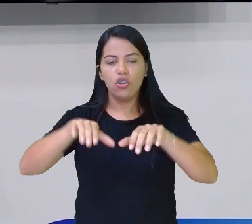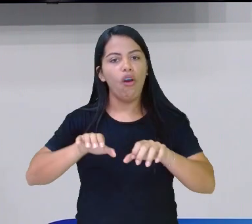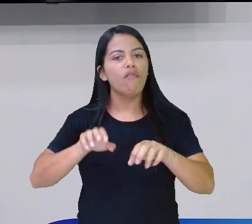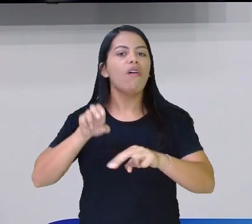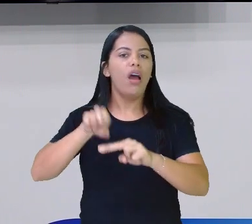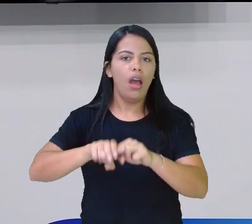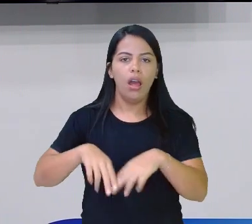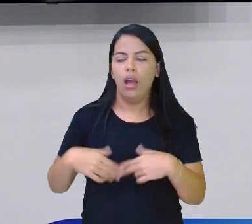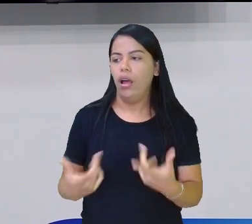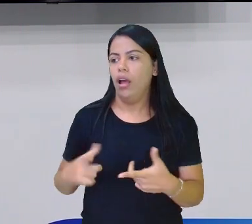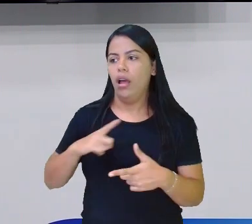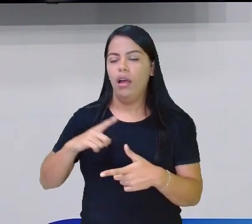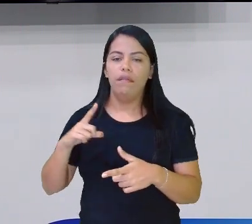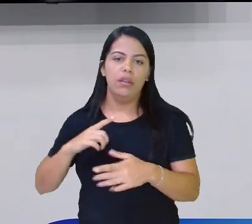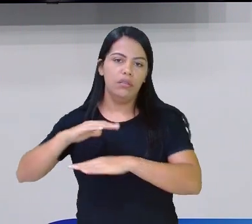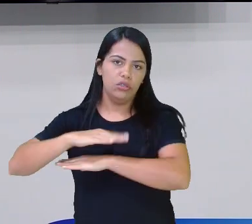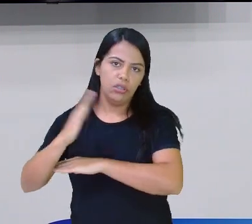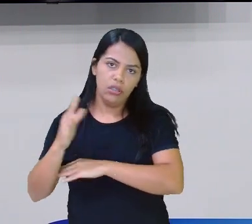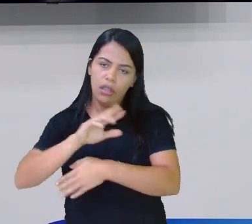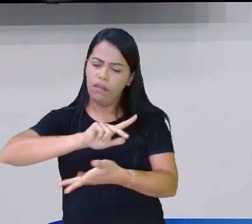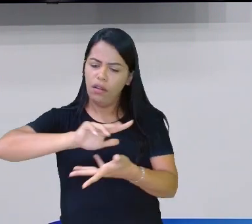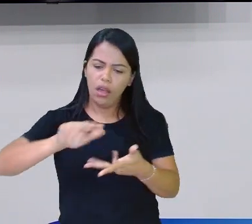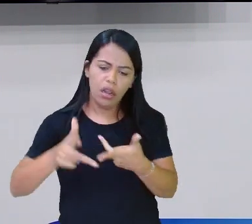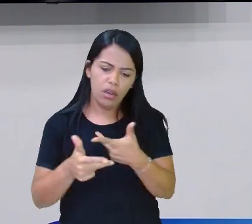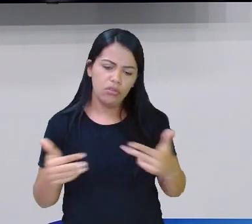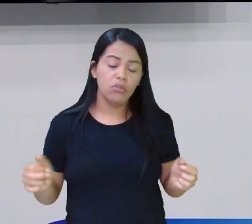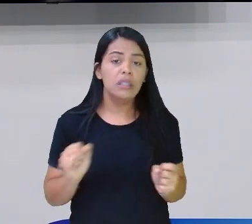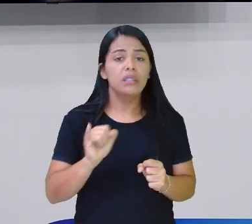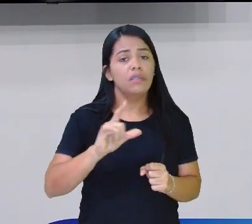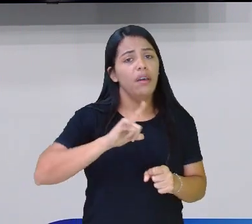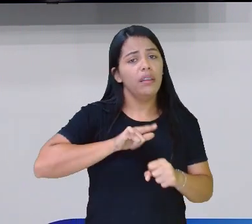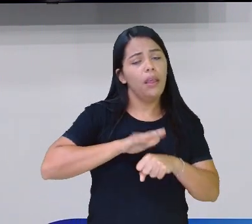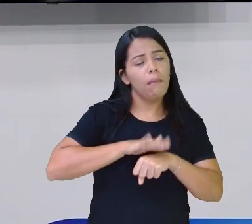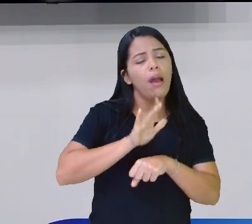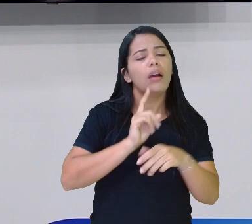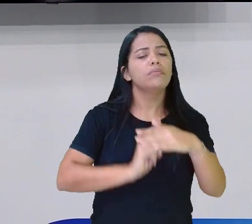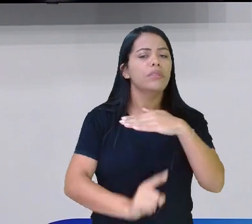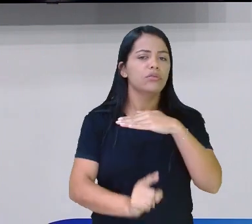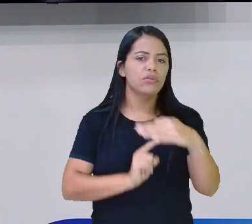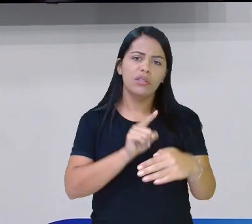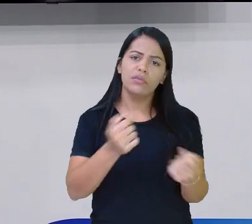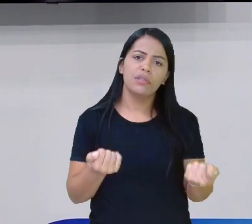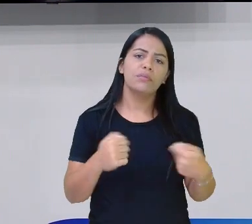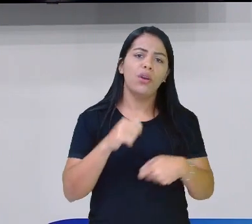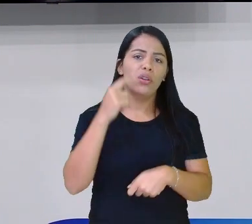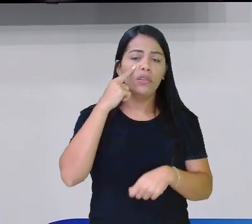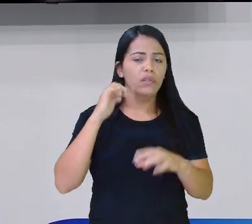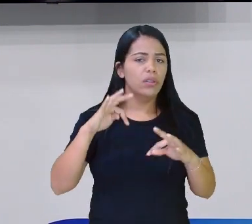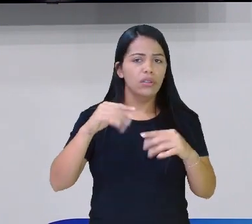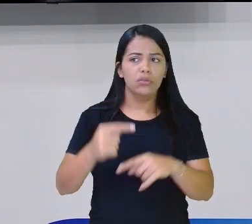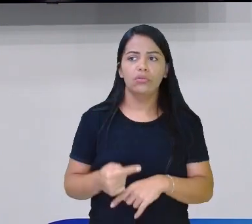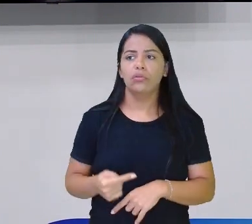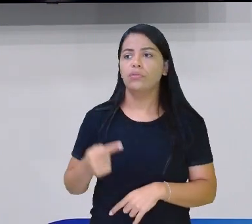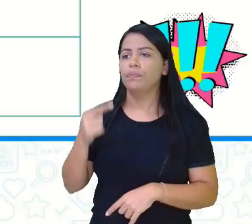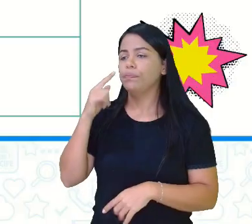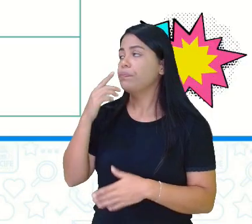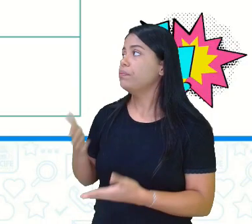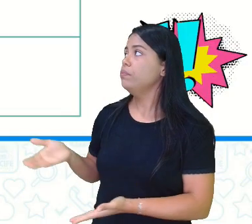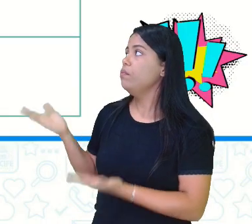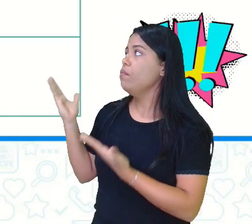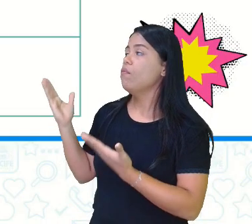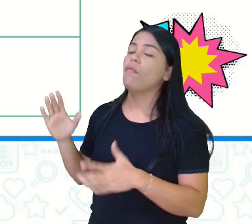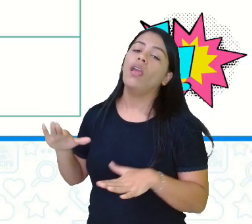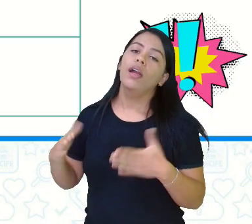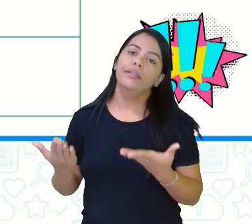e vai aumentar a quantidade de personagens ali. Então, é muito importante. Então, você tendo o seu tema, aí já